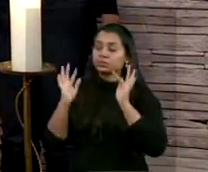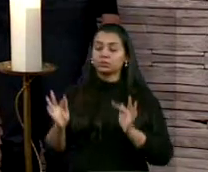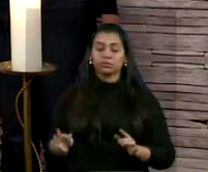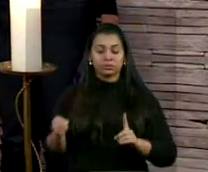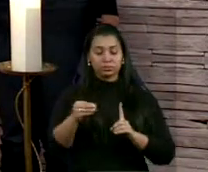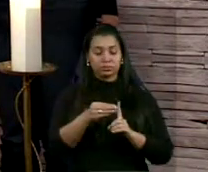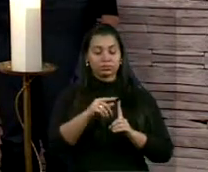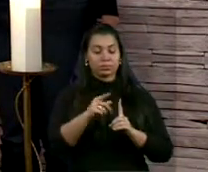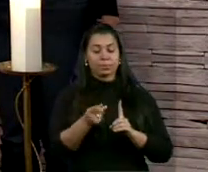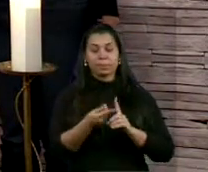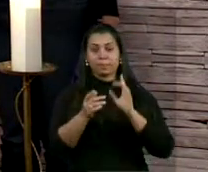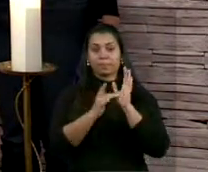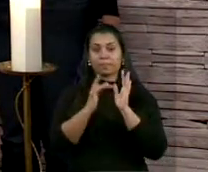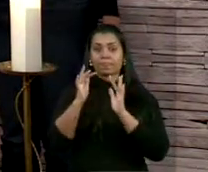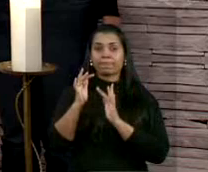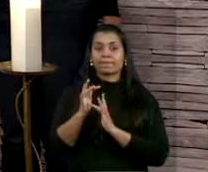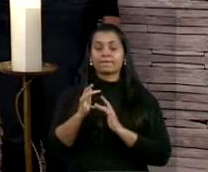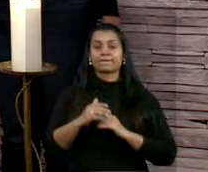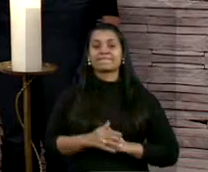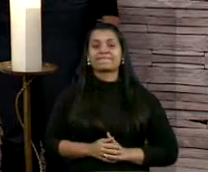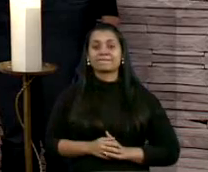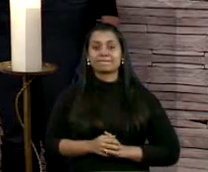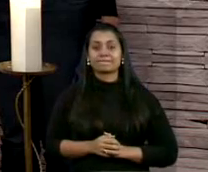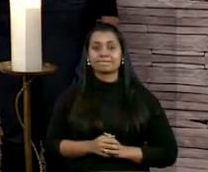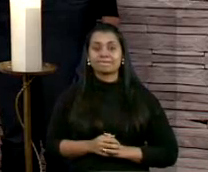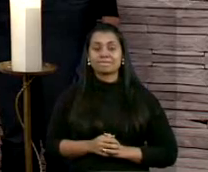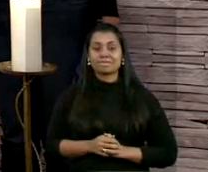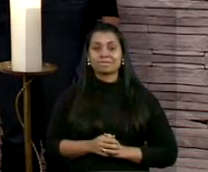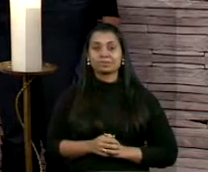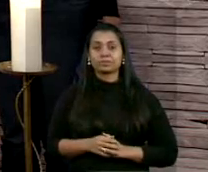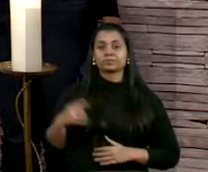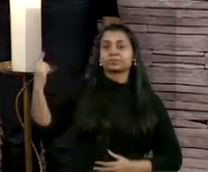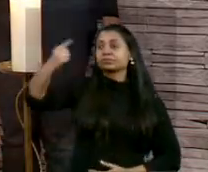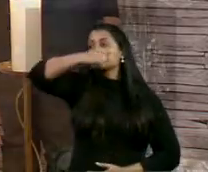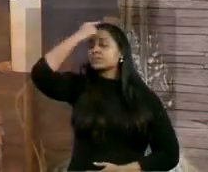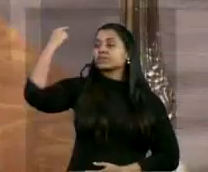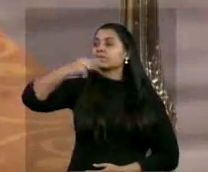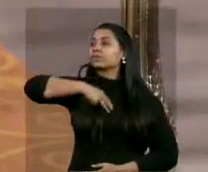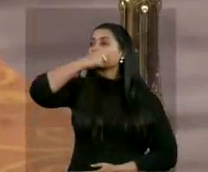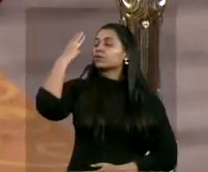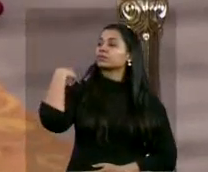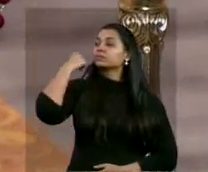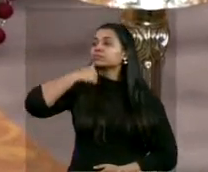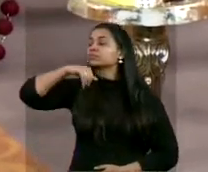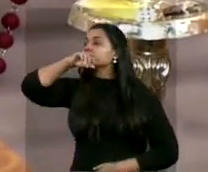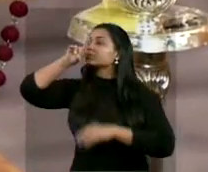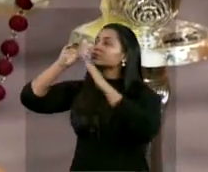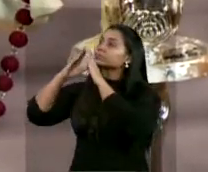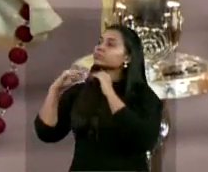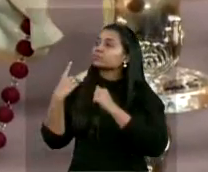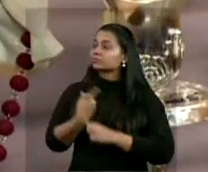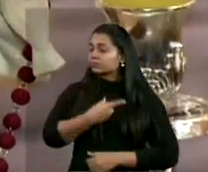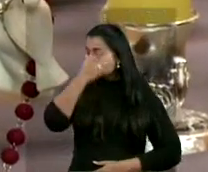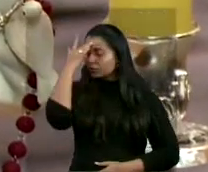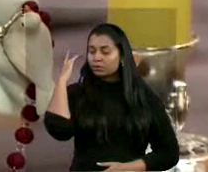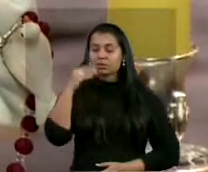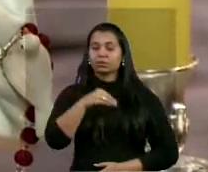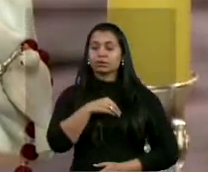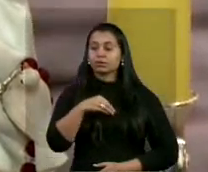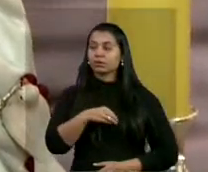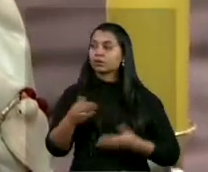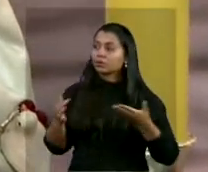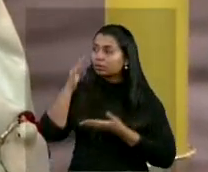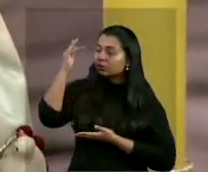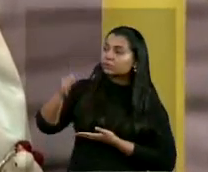sois vós entre as mulheres, e bendito é o fruto do vosso ventre, Jesus. Santa Maria, Mãe de Deus, rogai